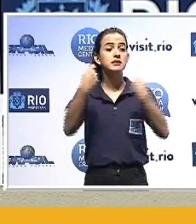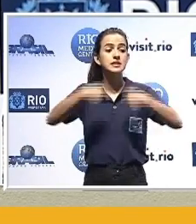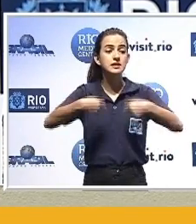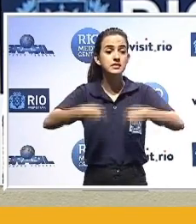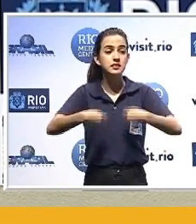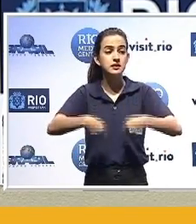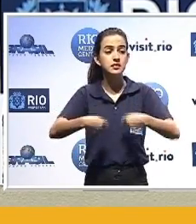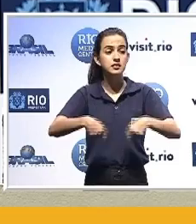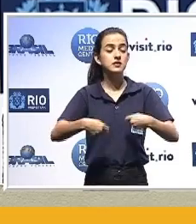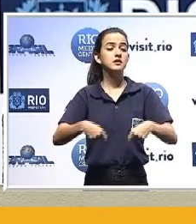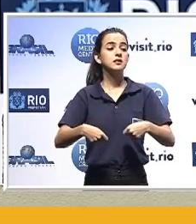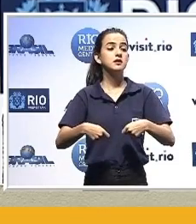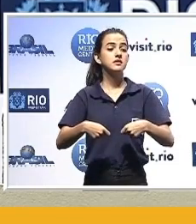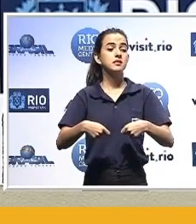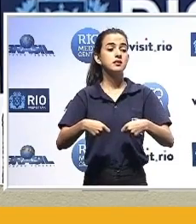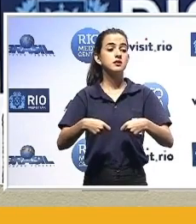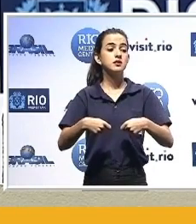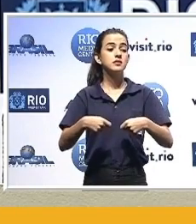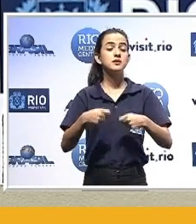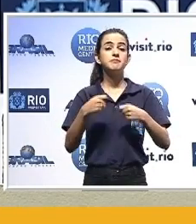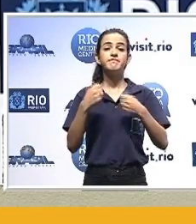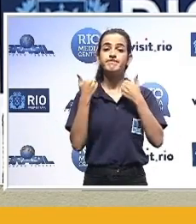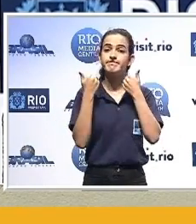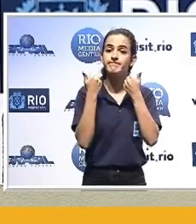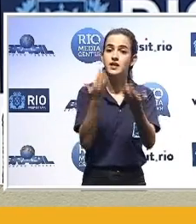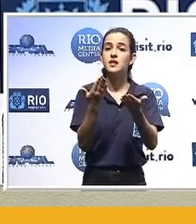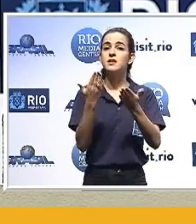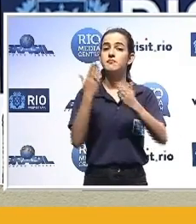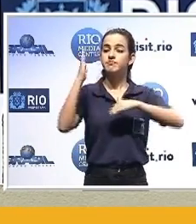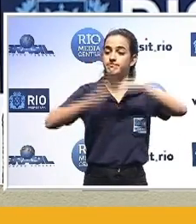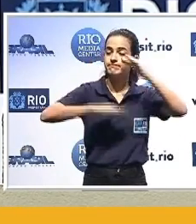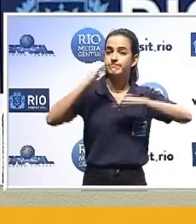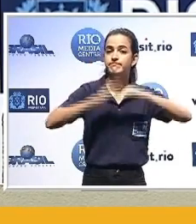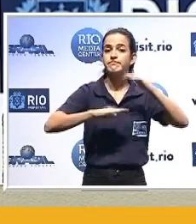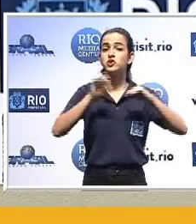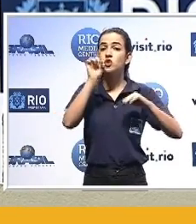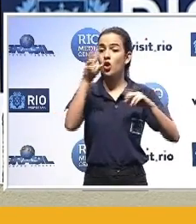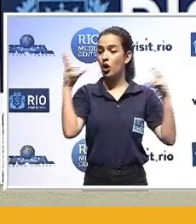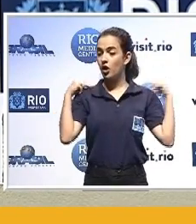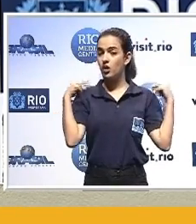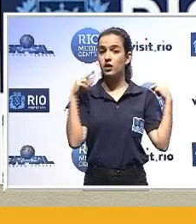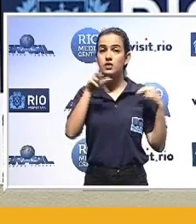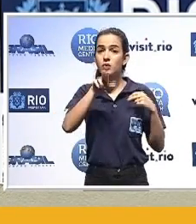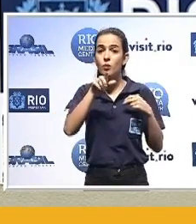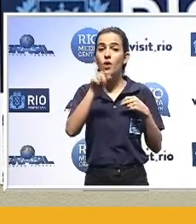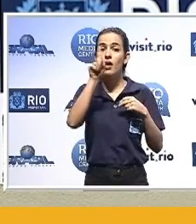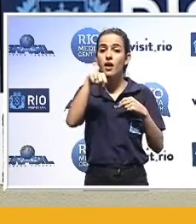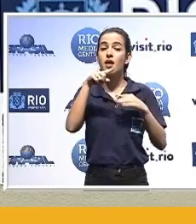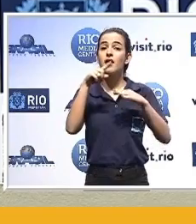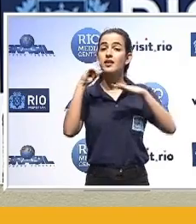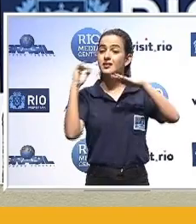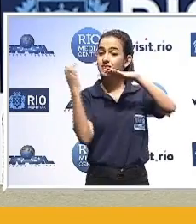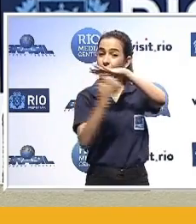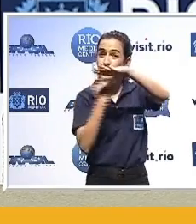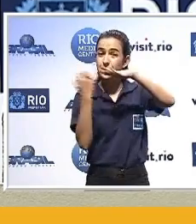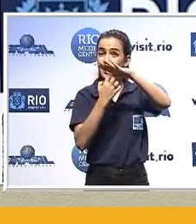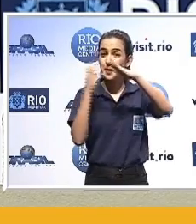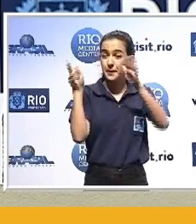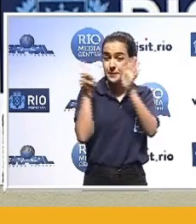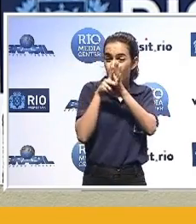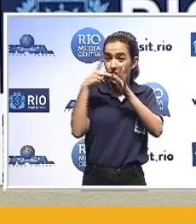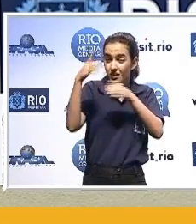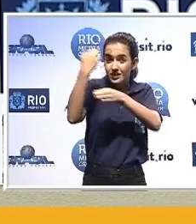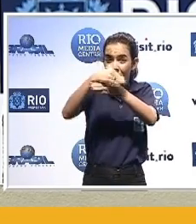necessitam de estar mais preparados. Não o motorista, mas sim a indústria brasileira que